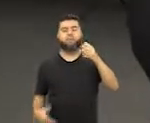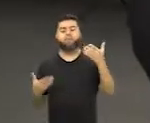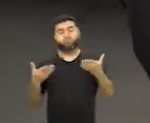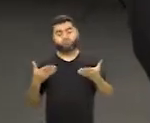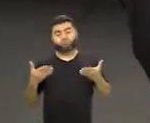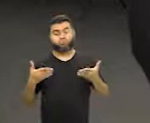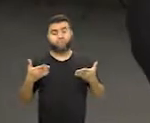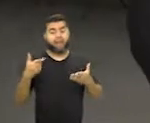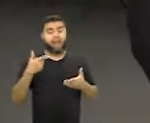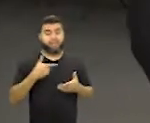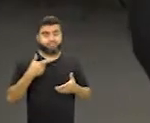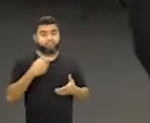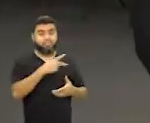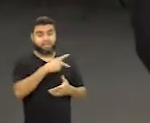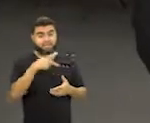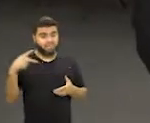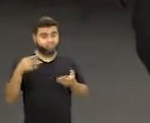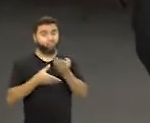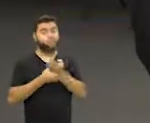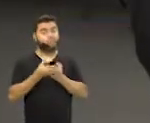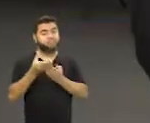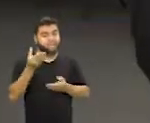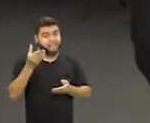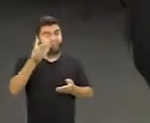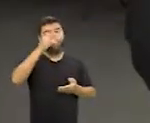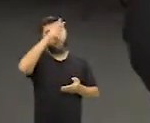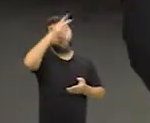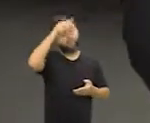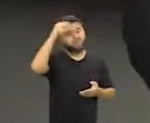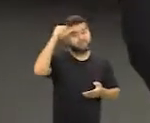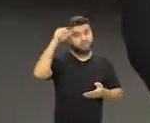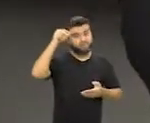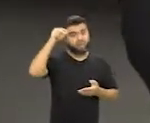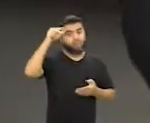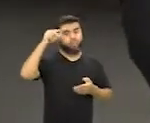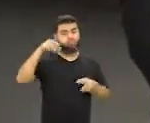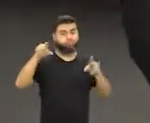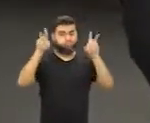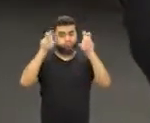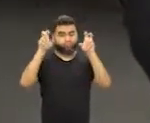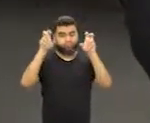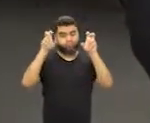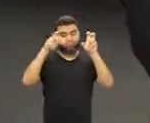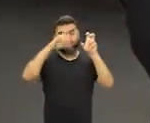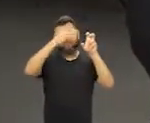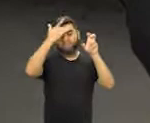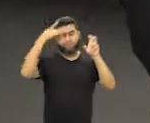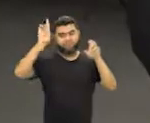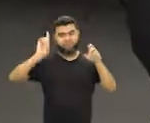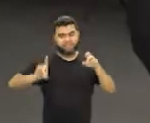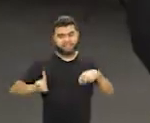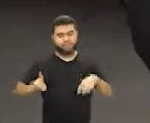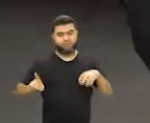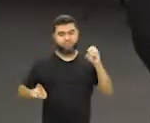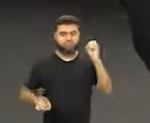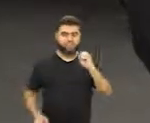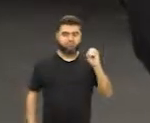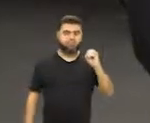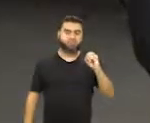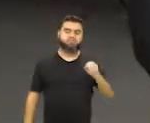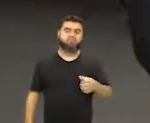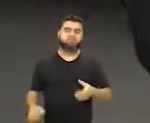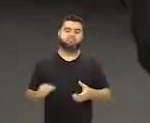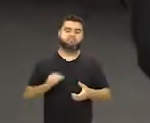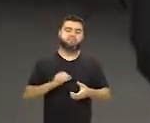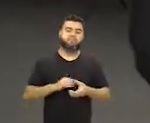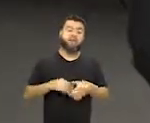Rafaela Parducci, que hoje é a presidente do Conselho Municipal de Assuntos para a Pessoa